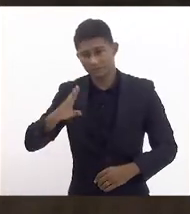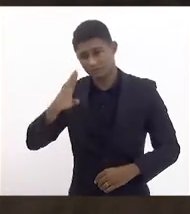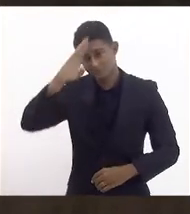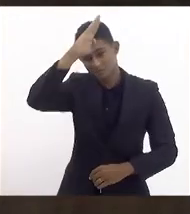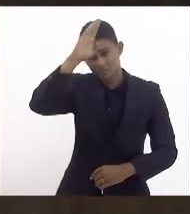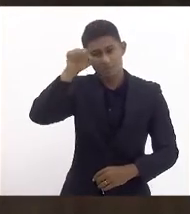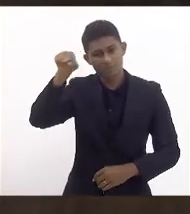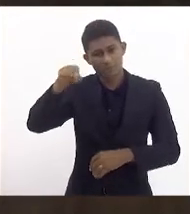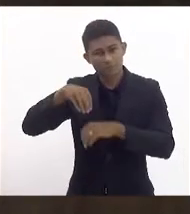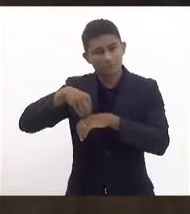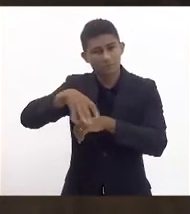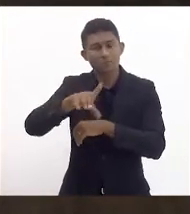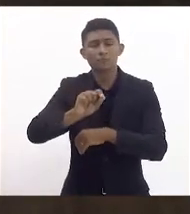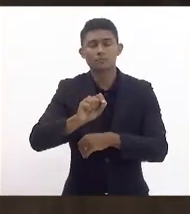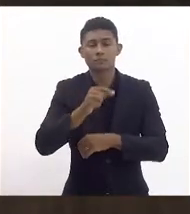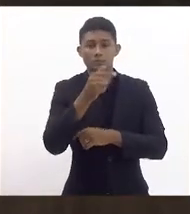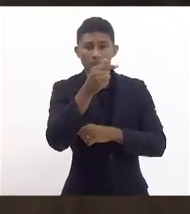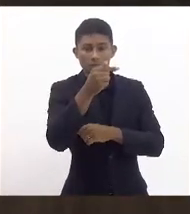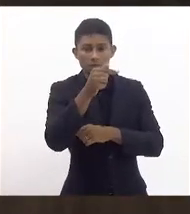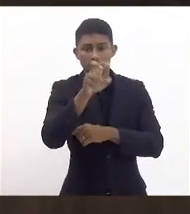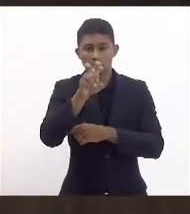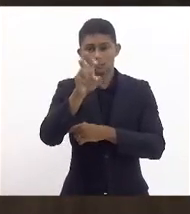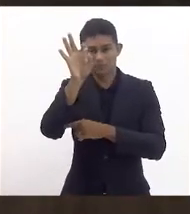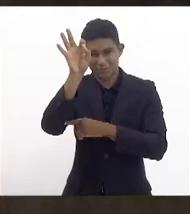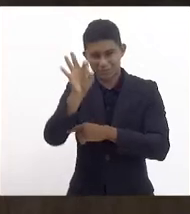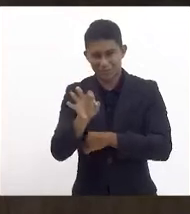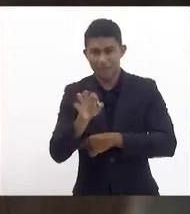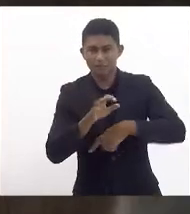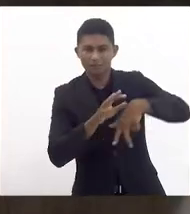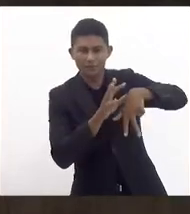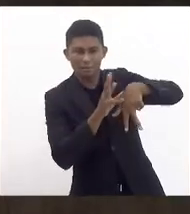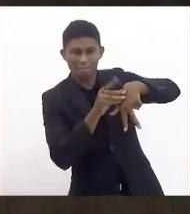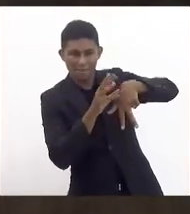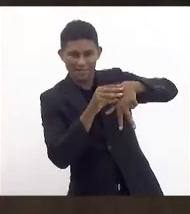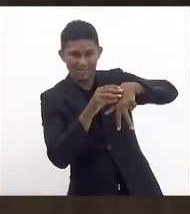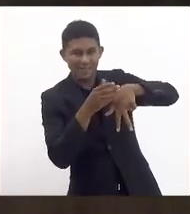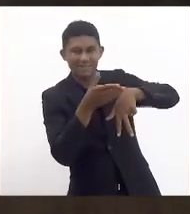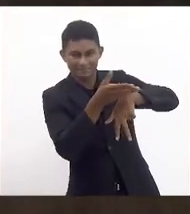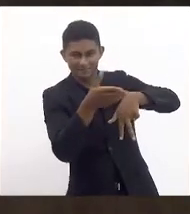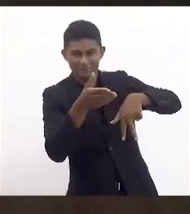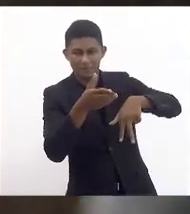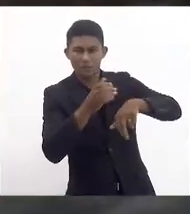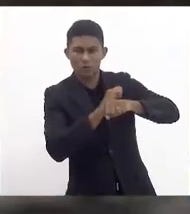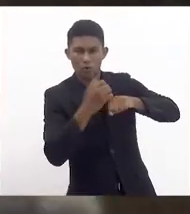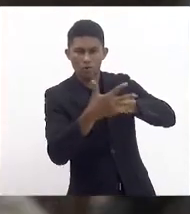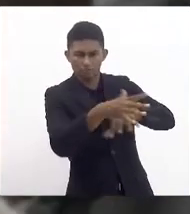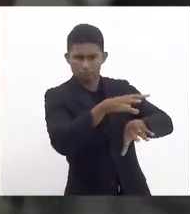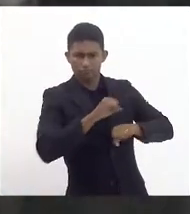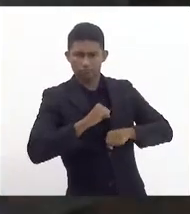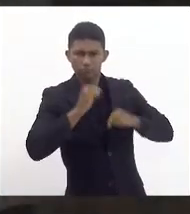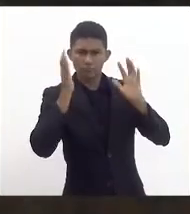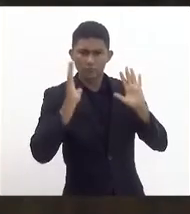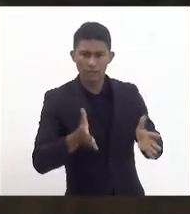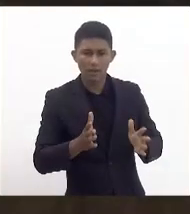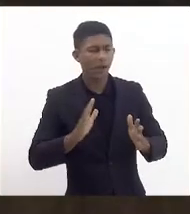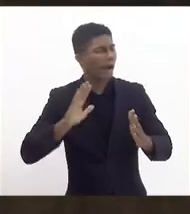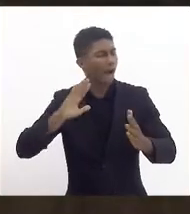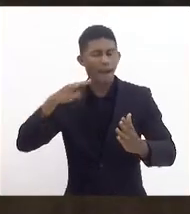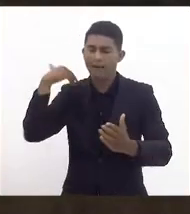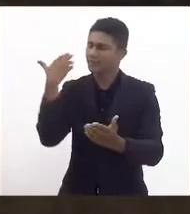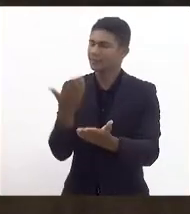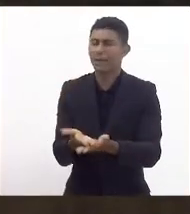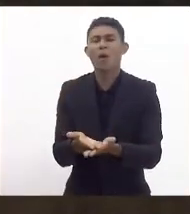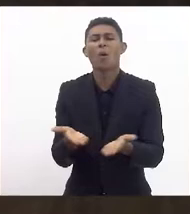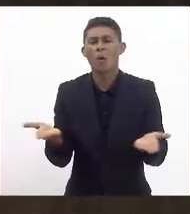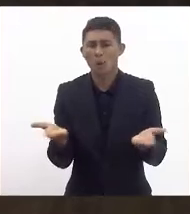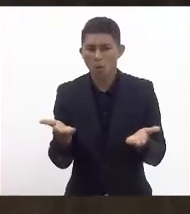indica que 75% de pacientes que tiveram a Covid-19 apresentam sequelas da doença,